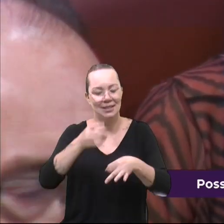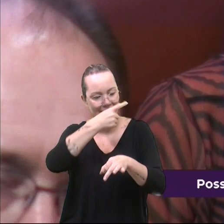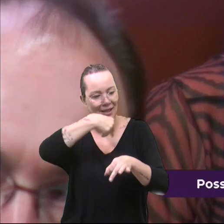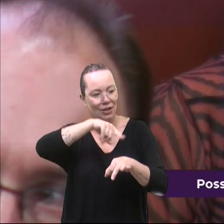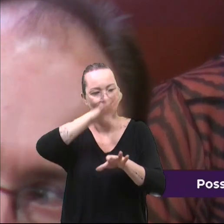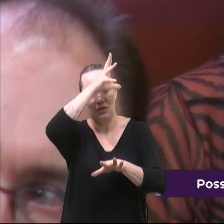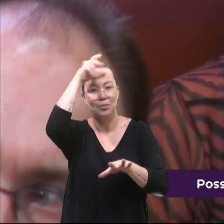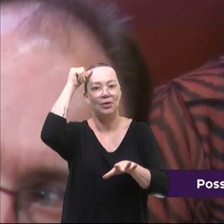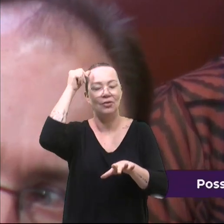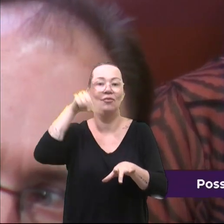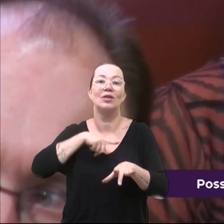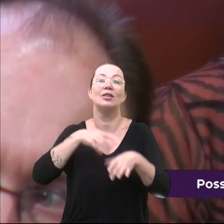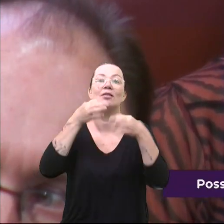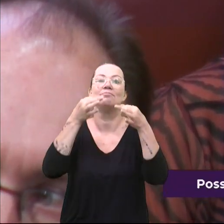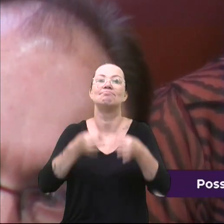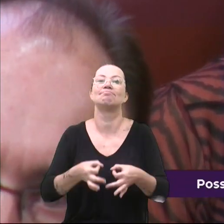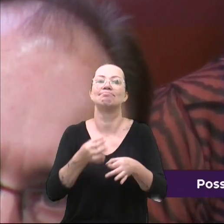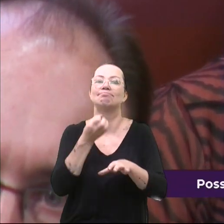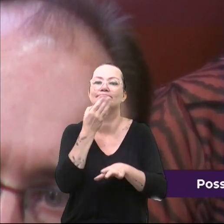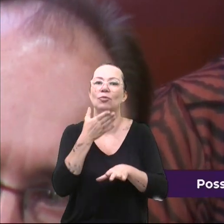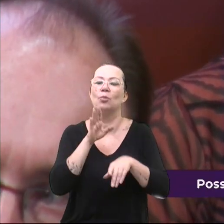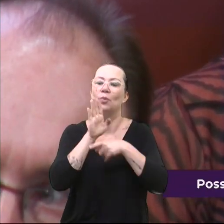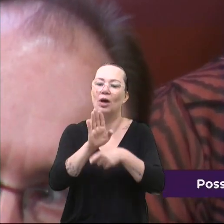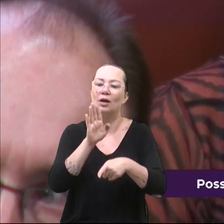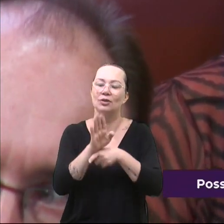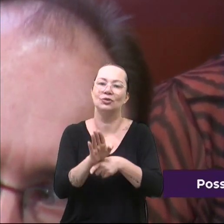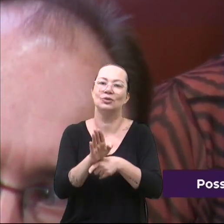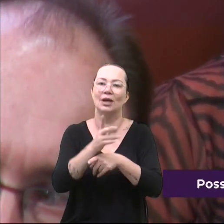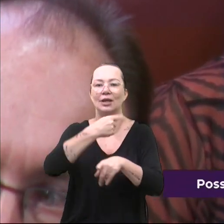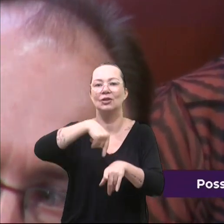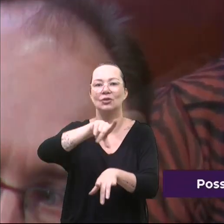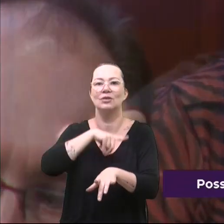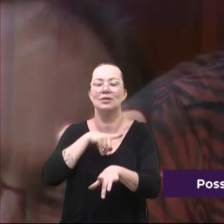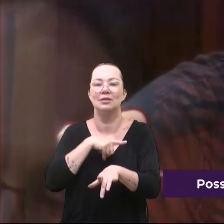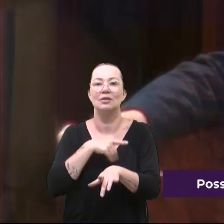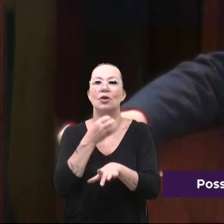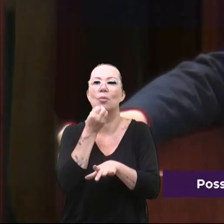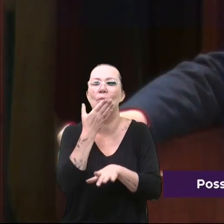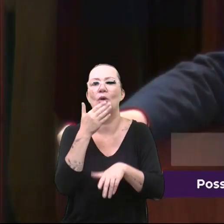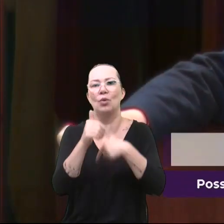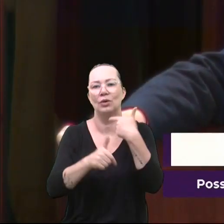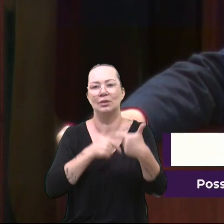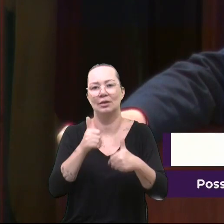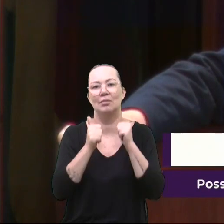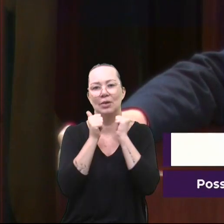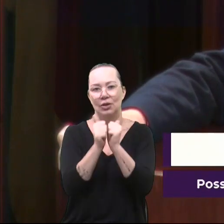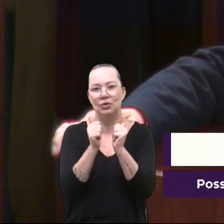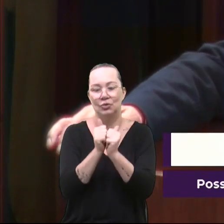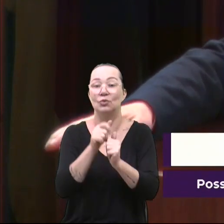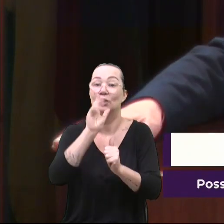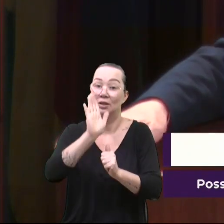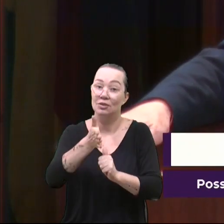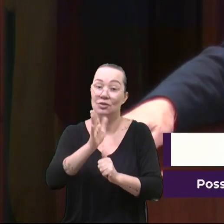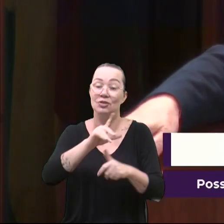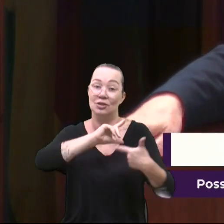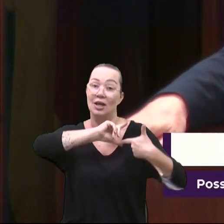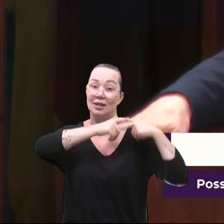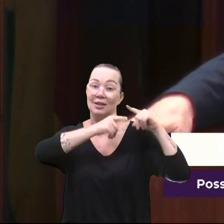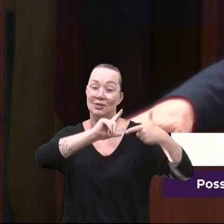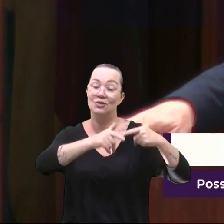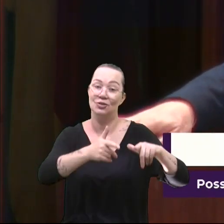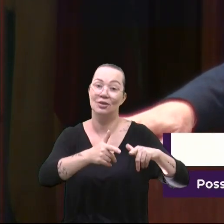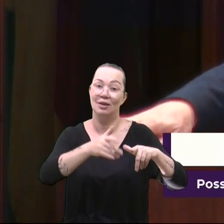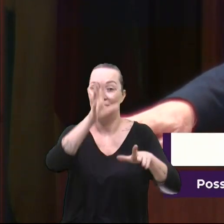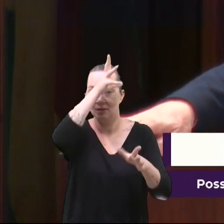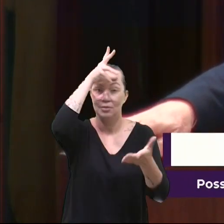faremos o possível para colaborar e que tenhamos esta harmonia, esse entendimento que é tradição do